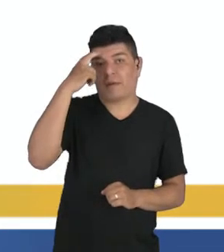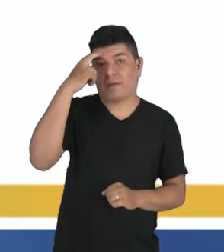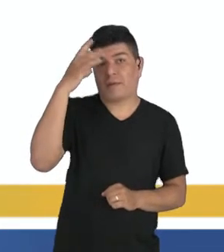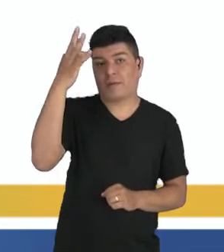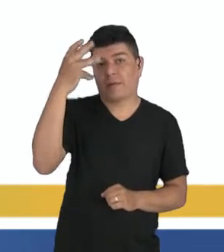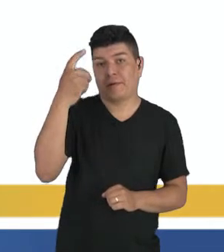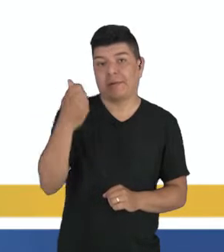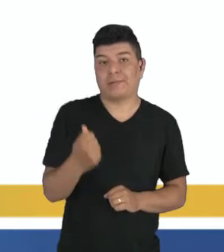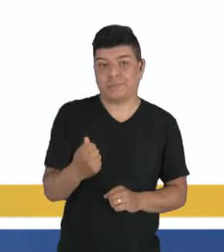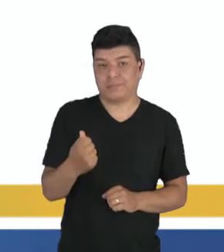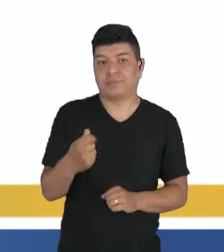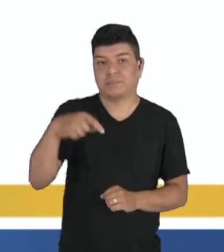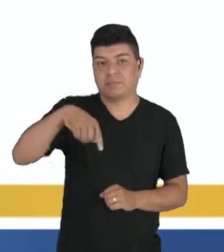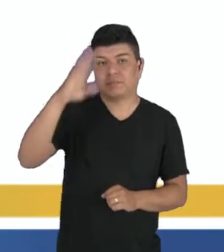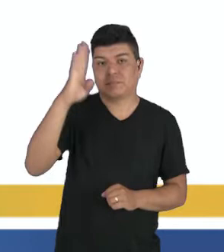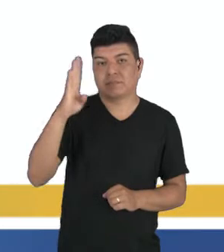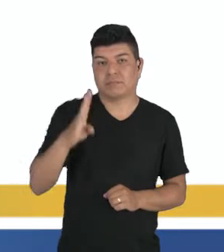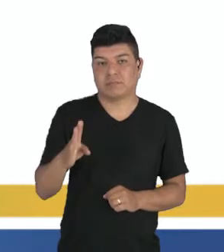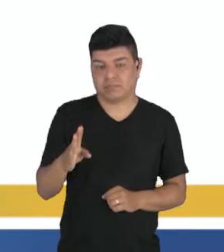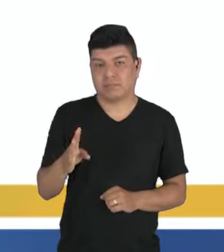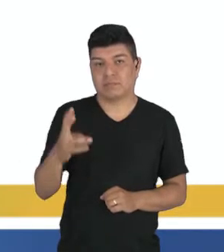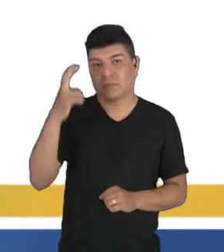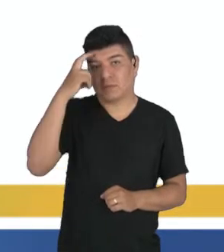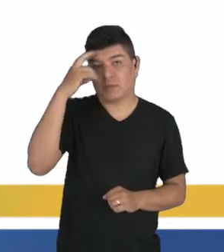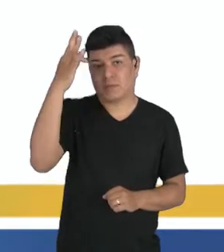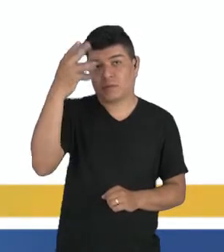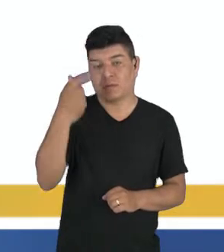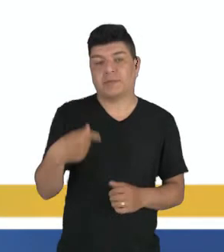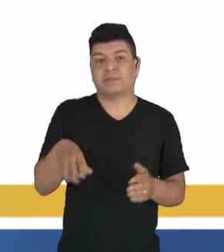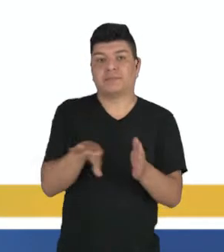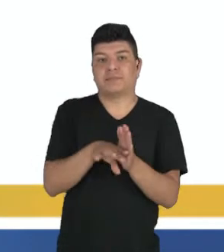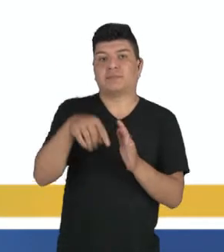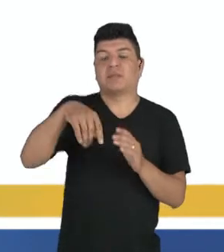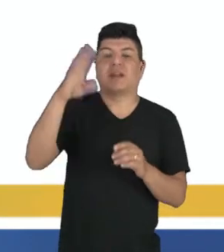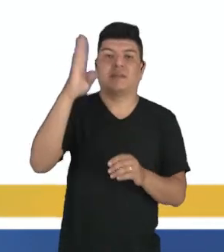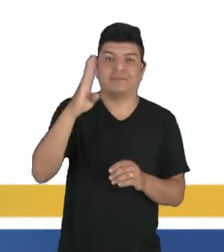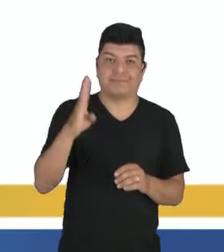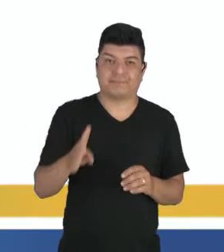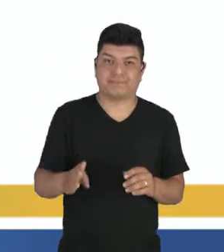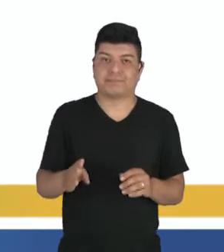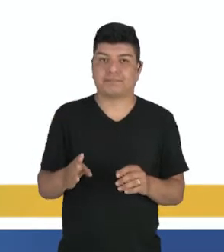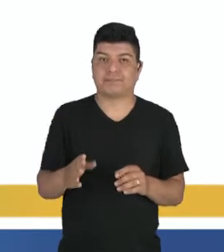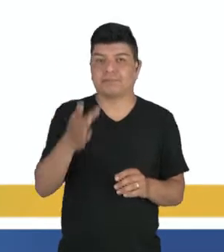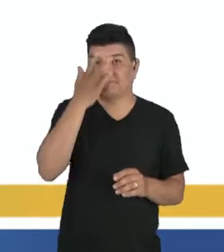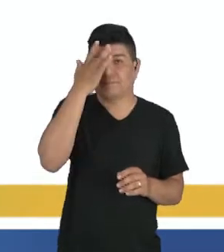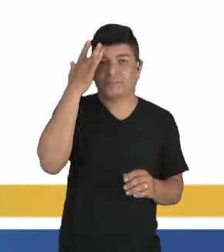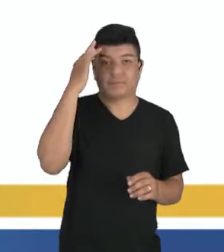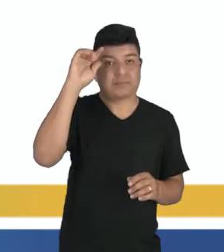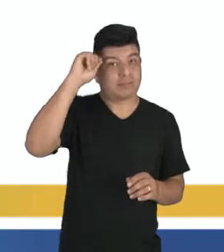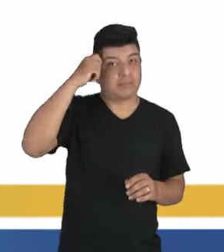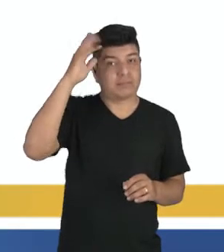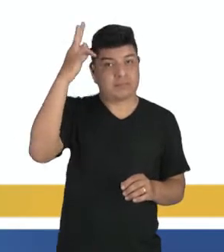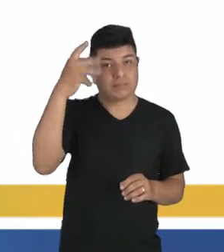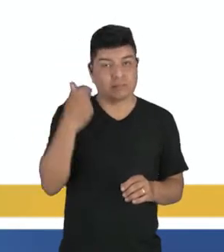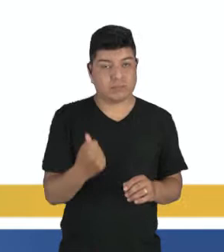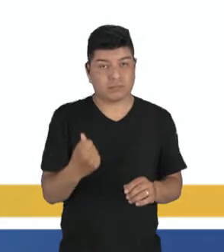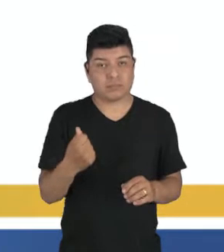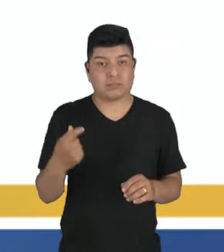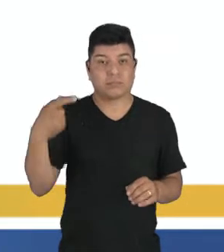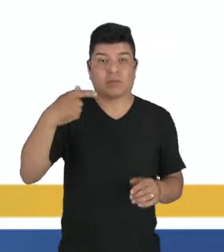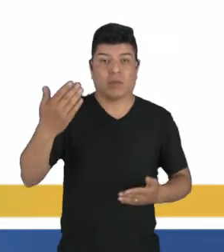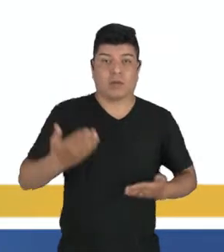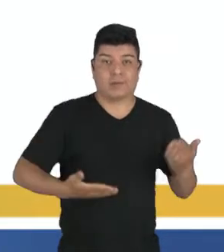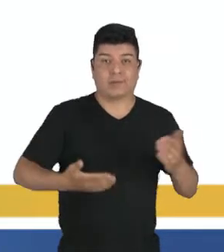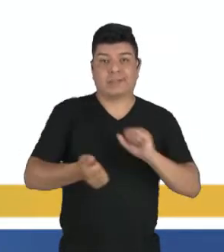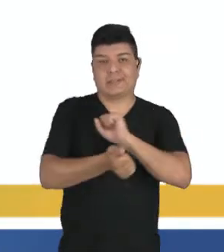afrodescendente no Brasil. A cultura africana chegou às terras brasileiras pelos africanos trazidos para cá para servirem